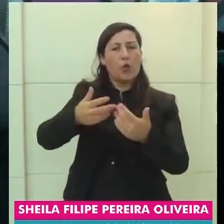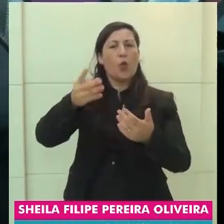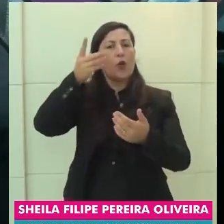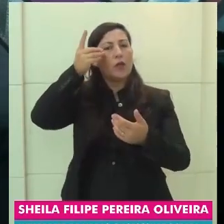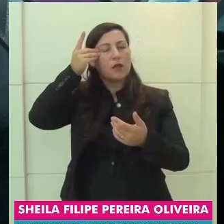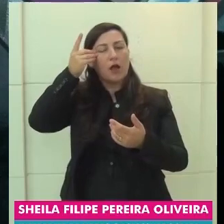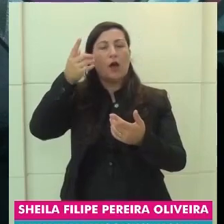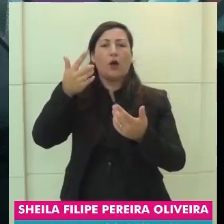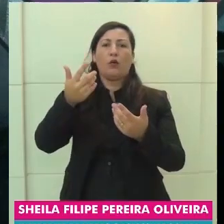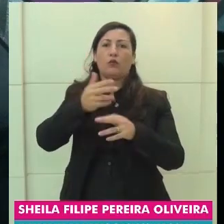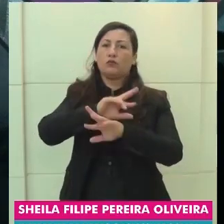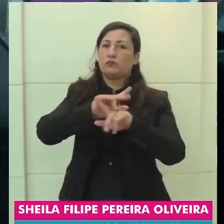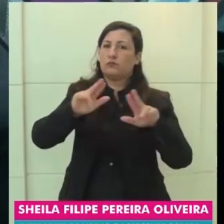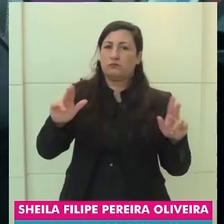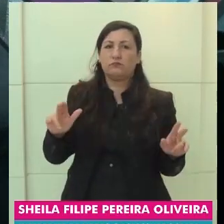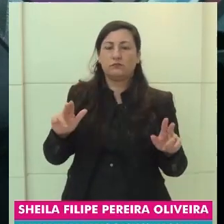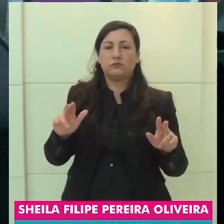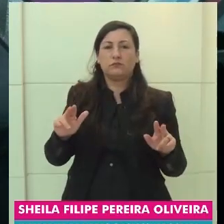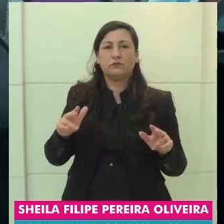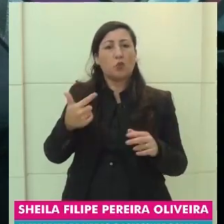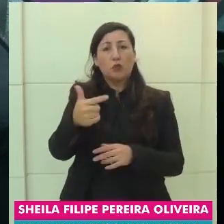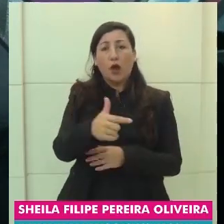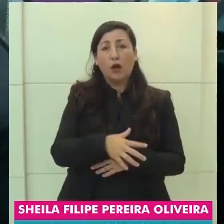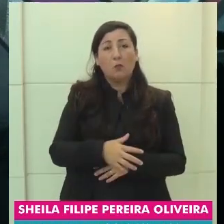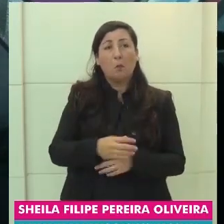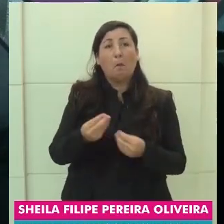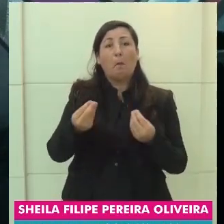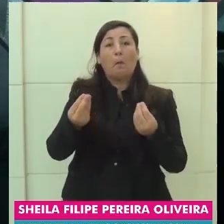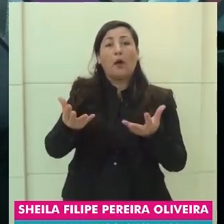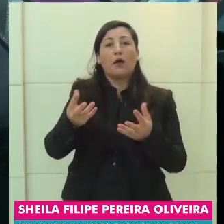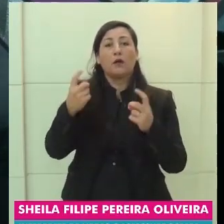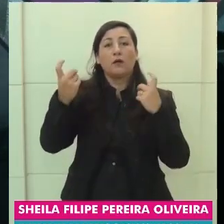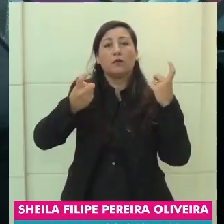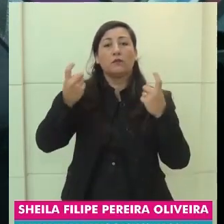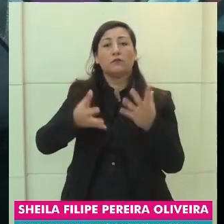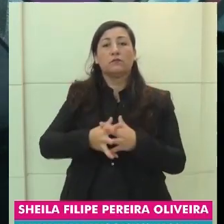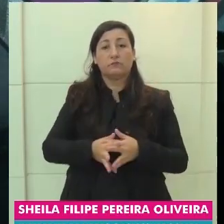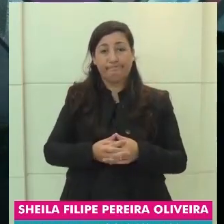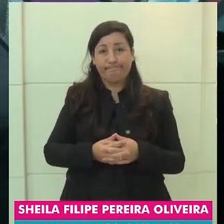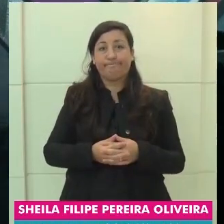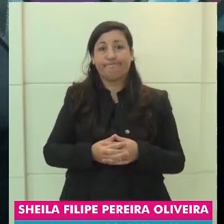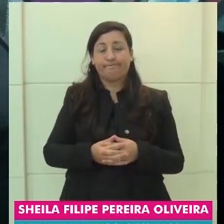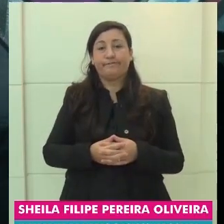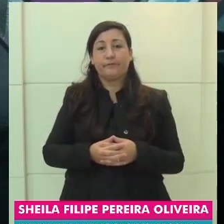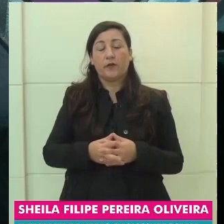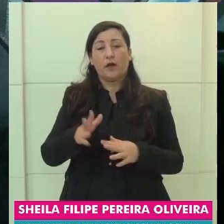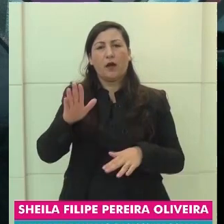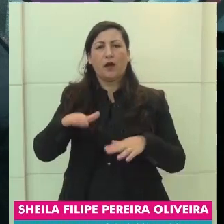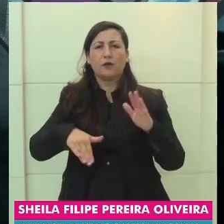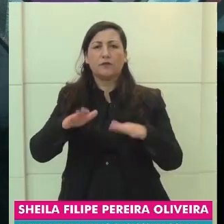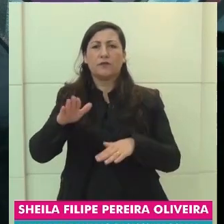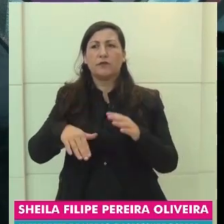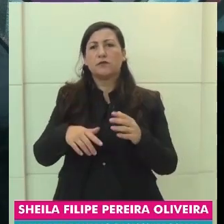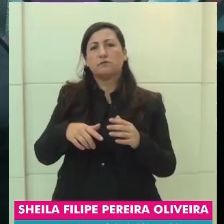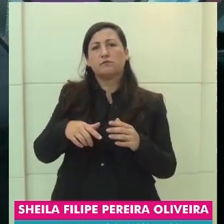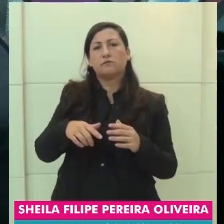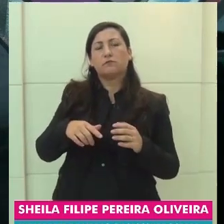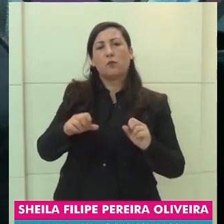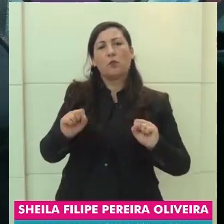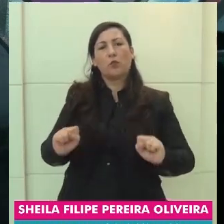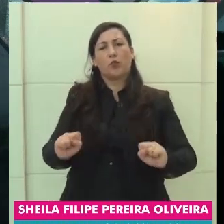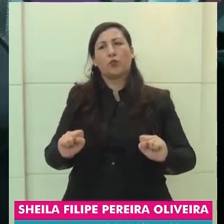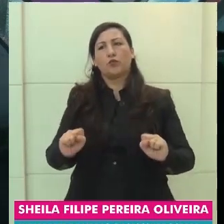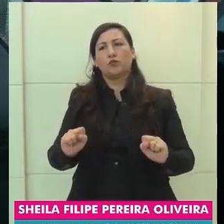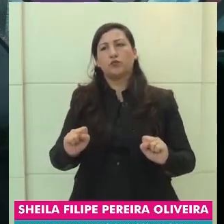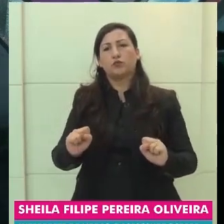enfim, qualquer situação, né? Às vezes uma pessoa que, às vezes até por uma